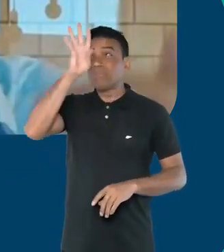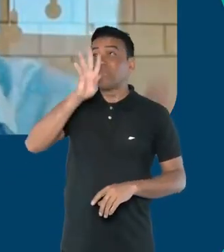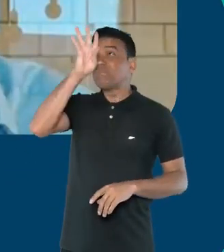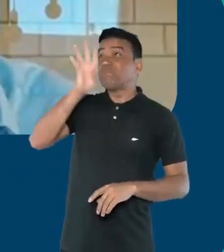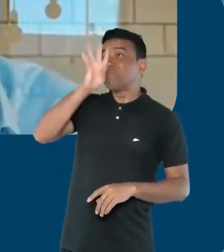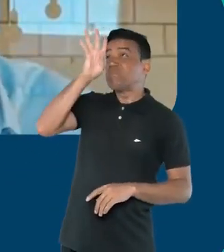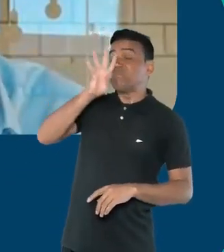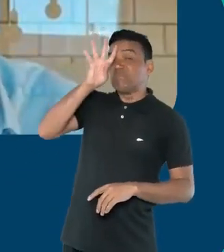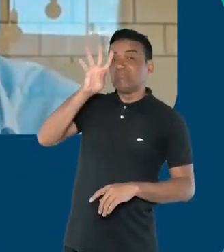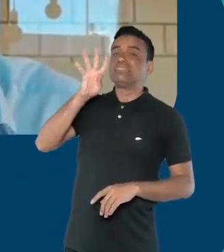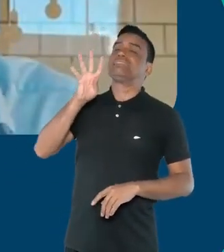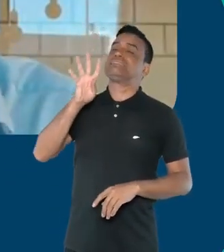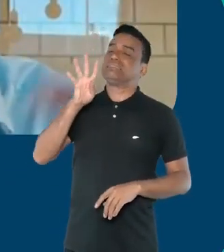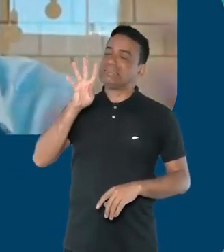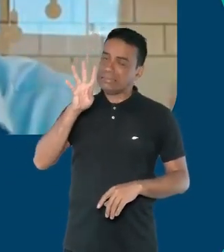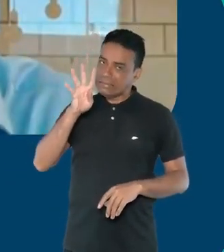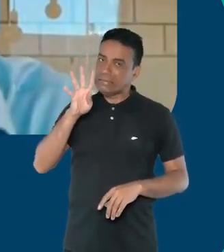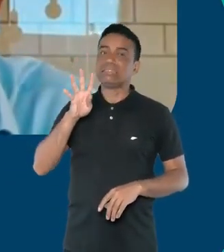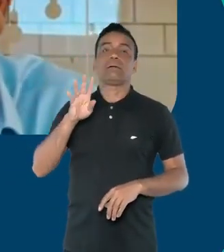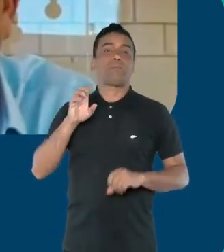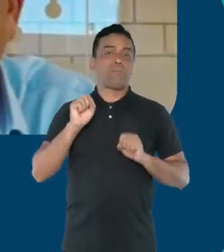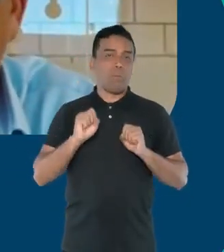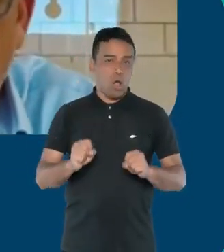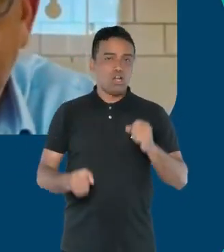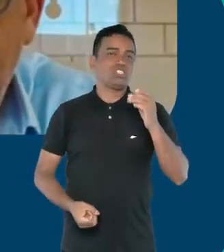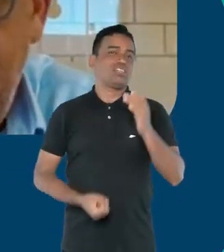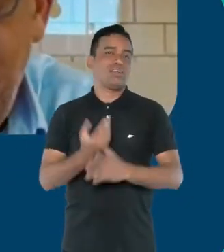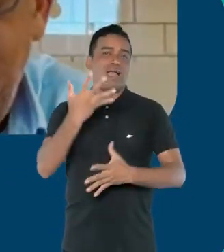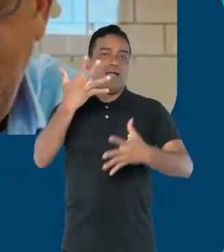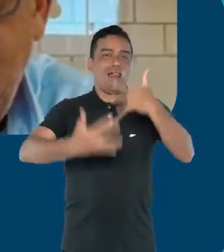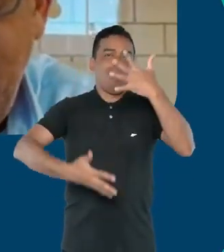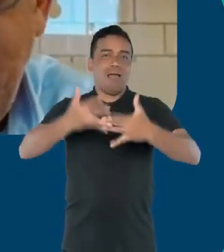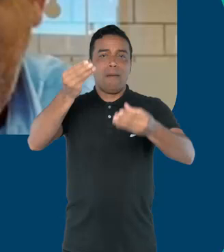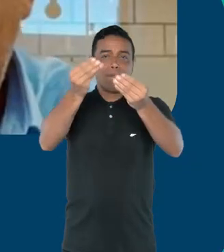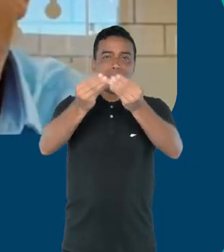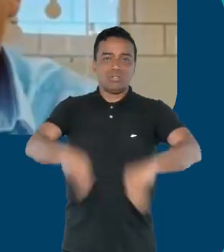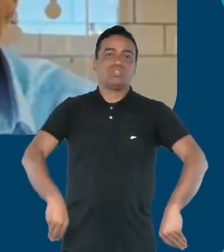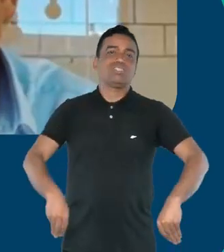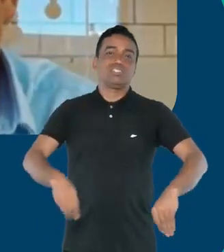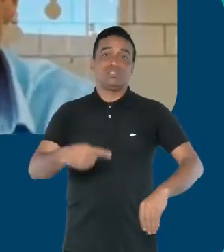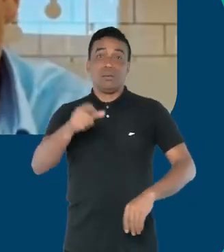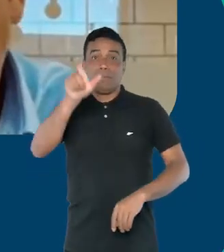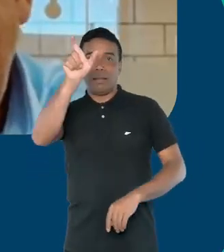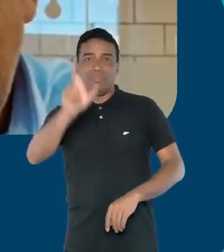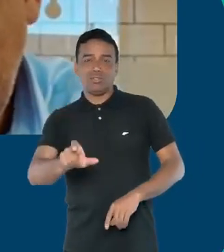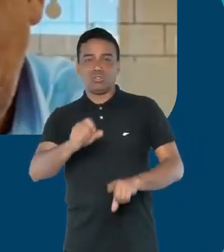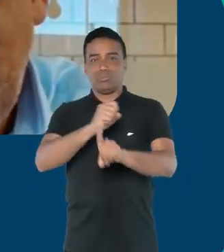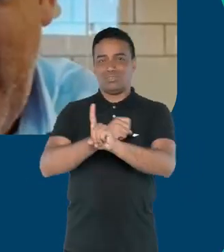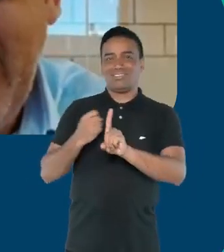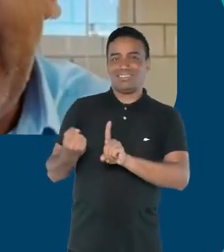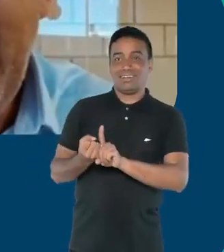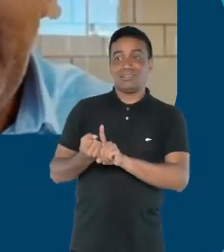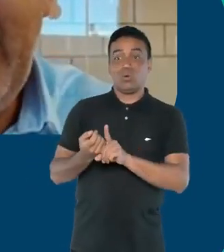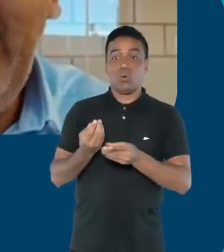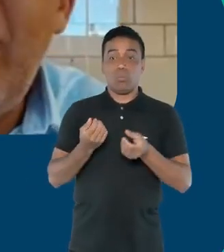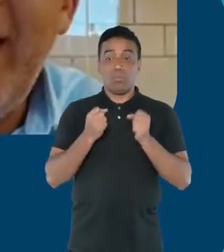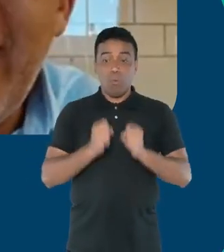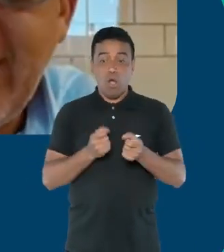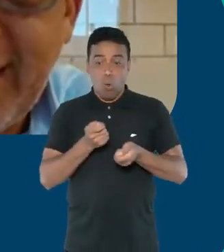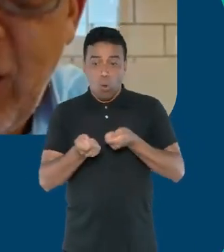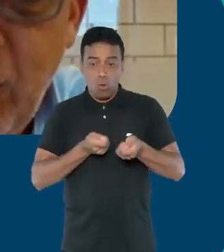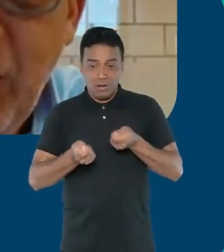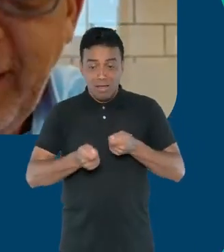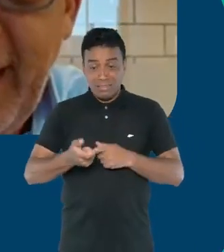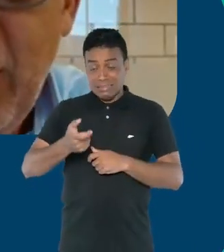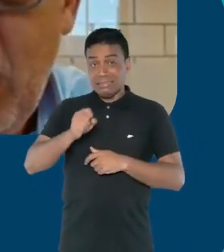excesso, ela, sem dúvida, acaba sendo danosa para a sociedade. Como é que ela pode ser controlada se não